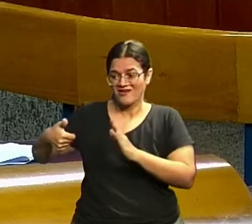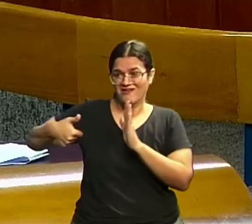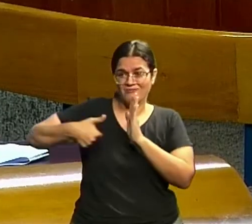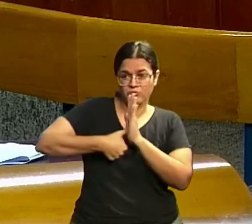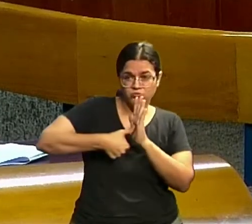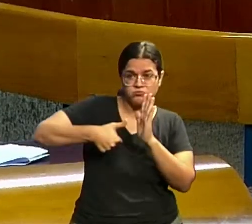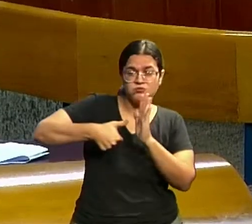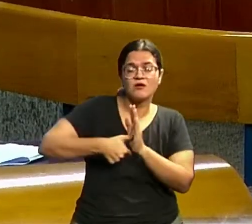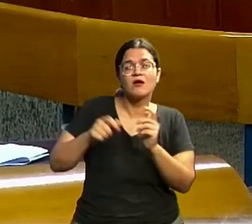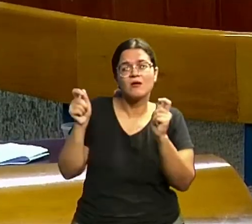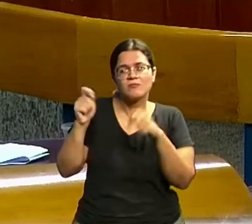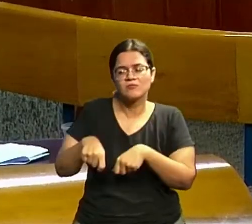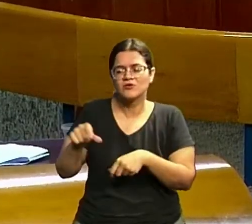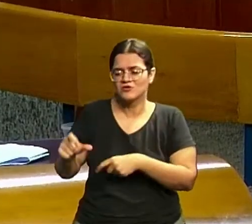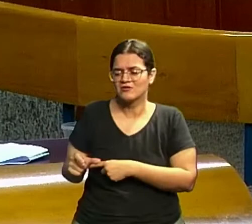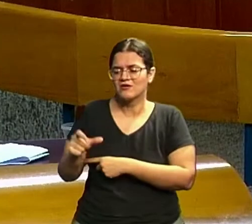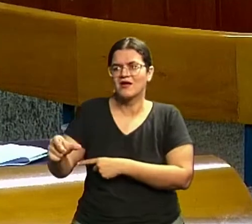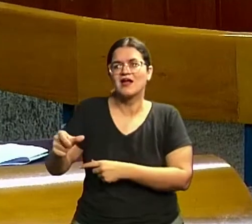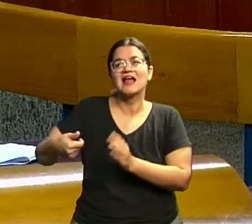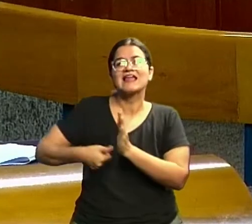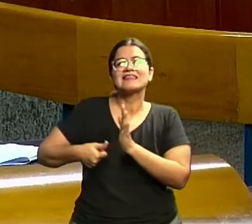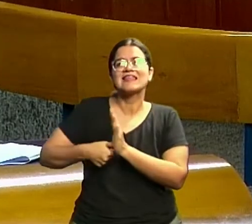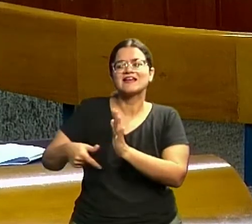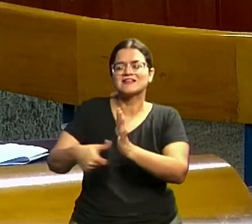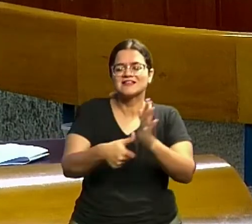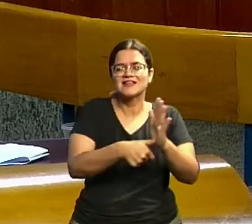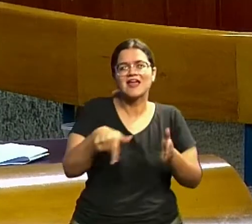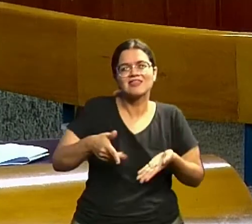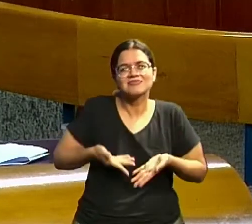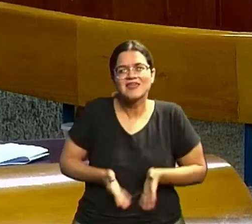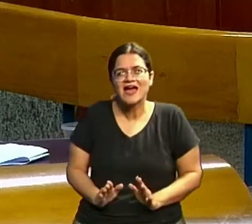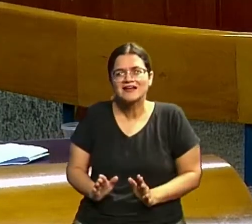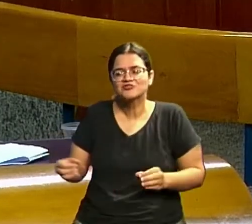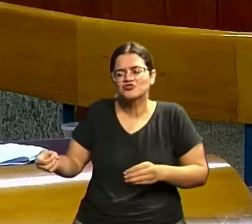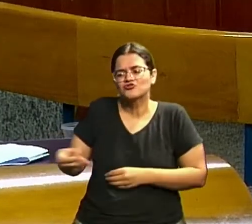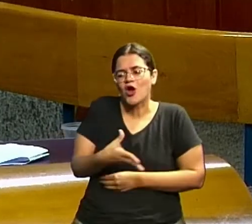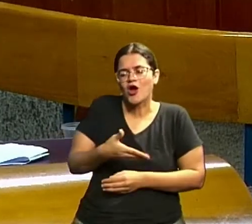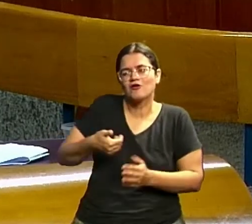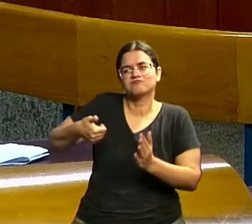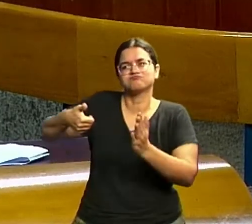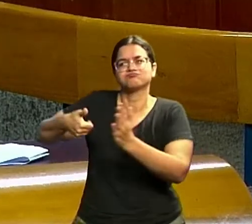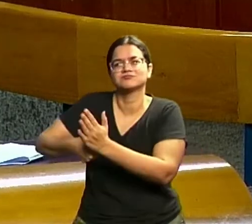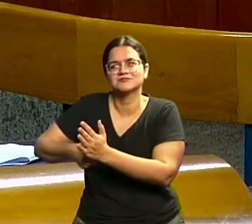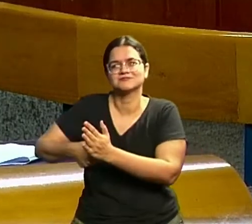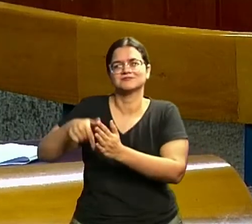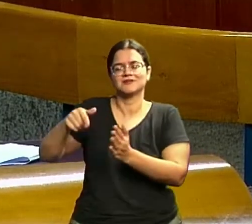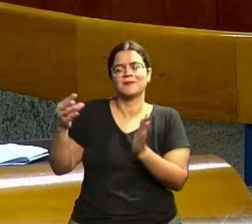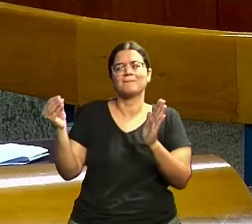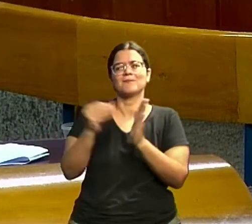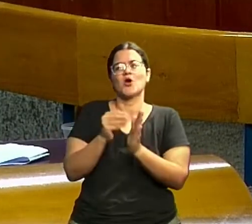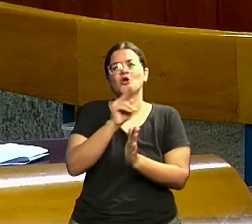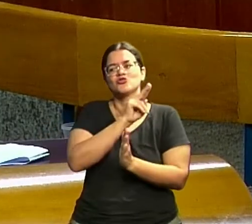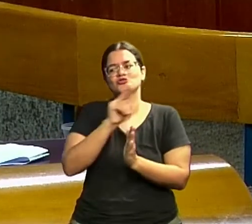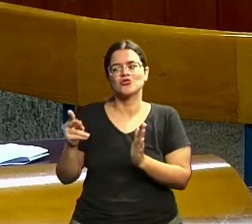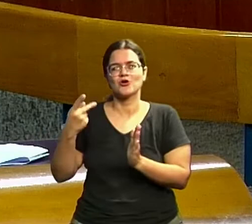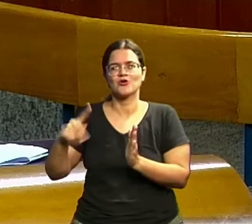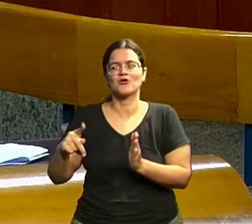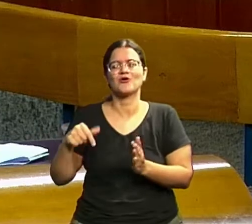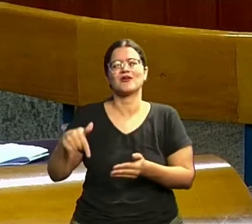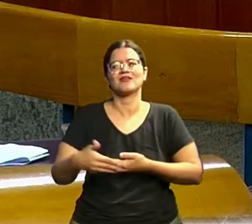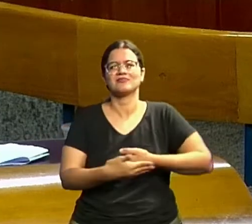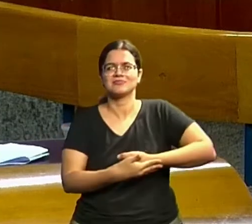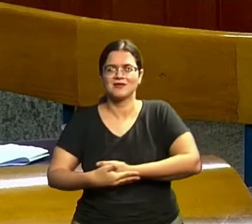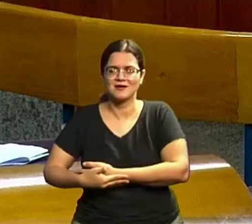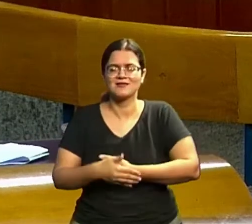biométrico será possível emitir as carteiras de identidade dos recém-nascidos relacionados à identificação civil do